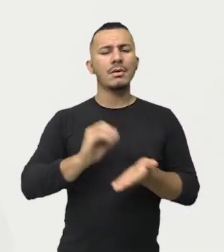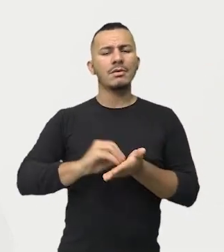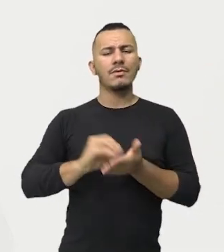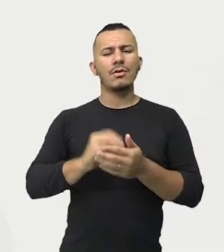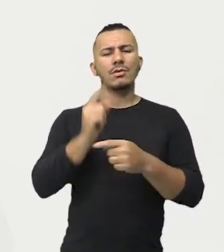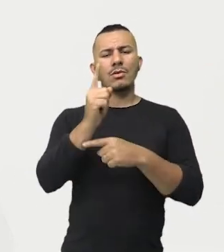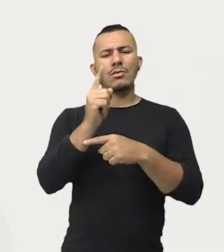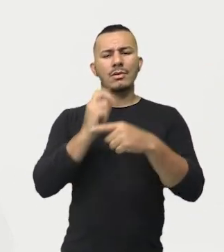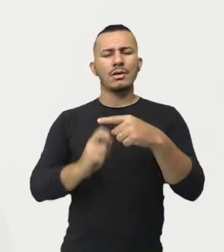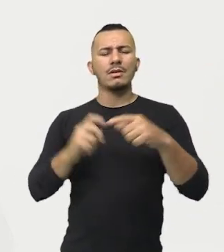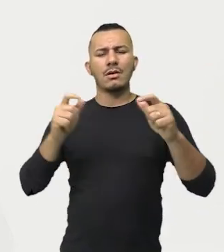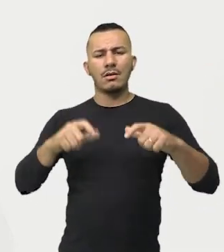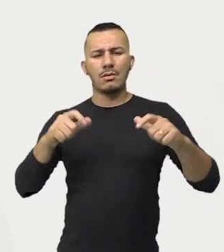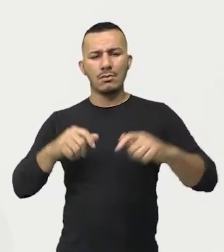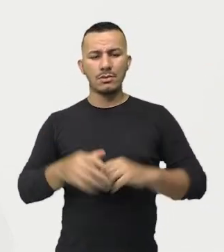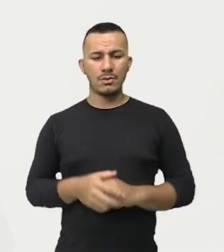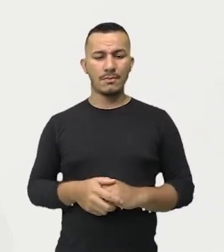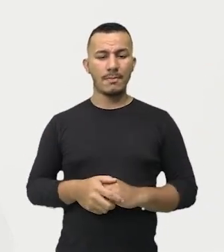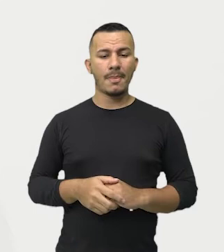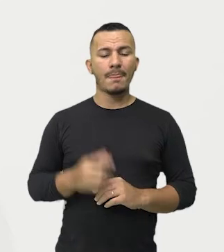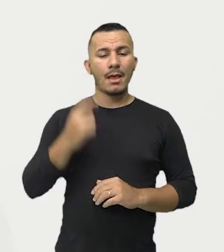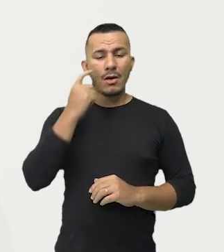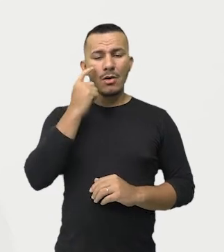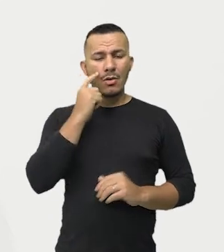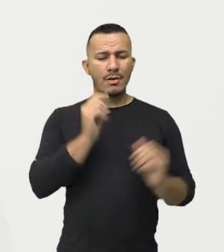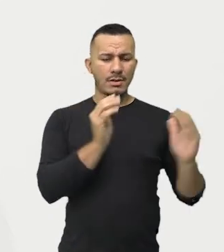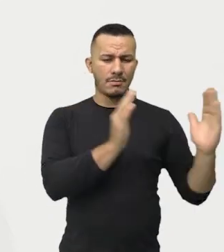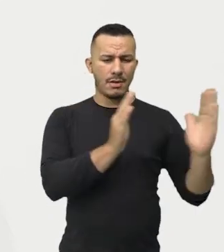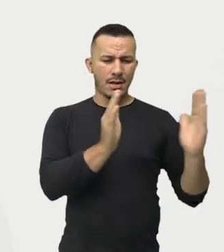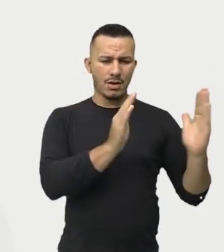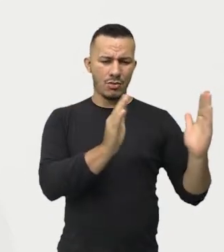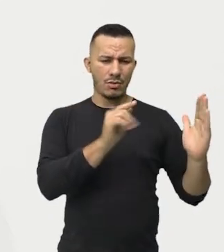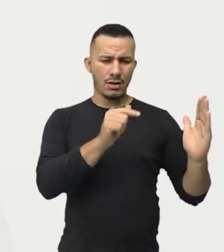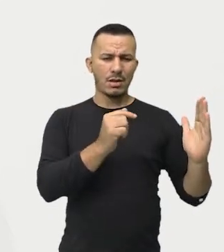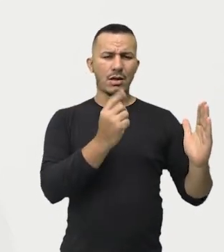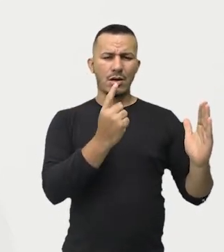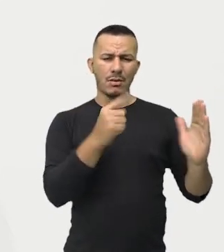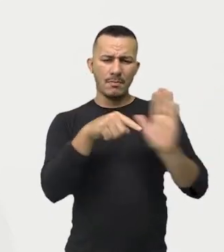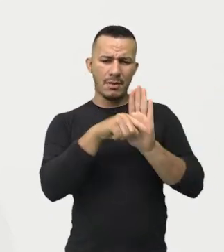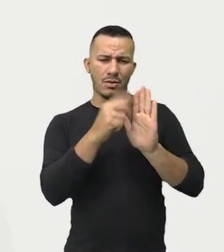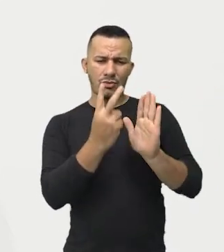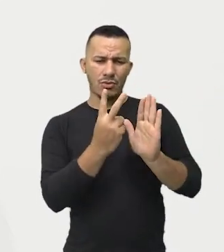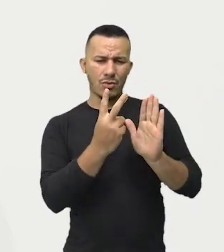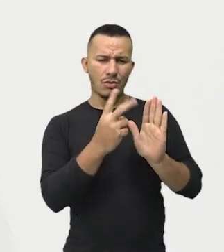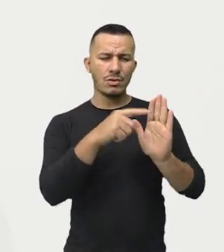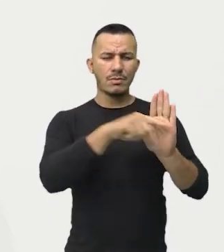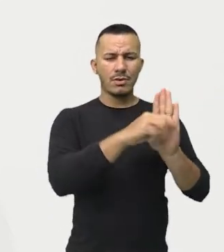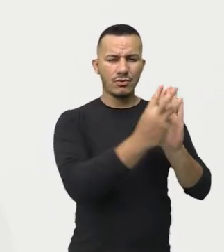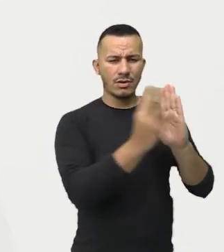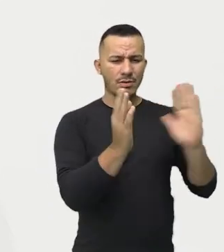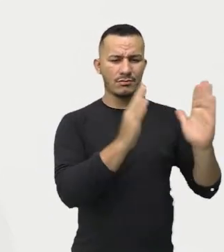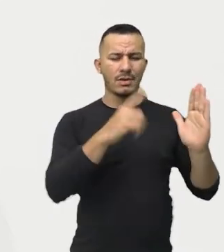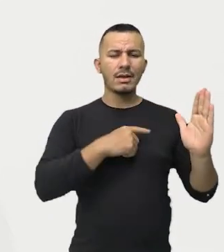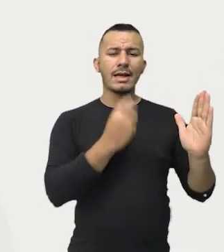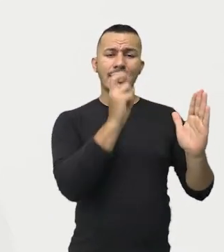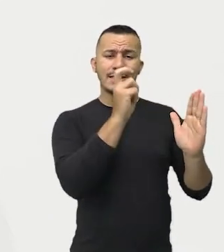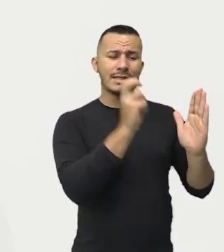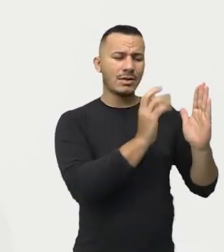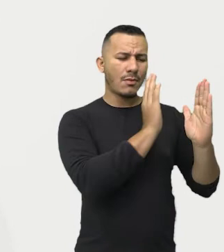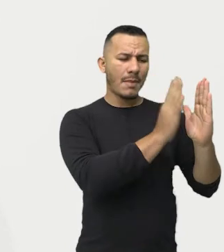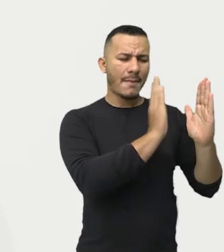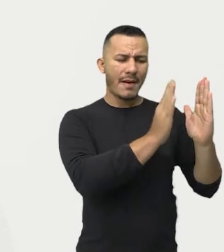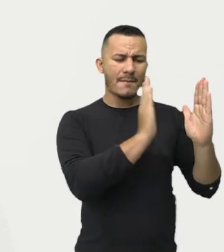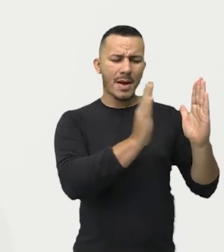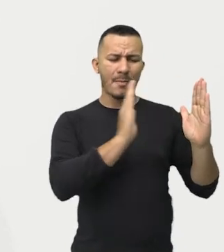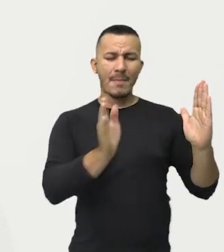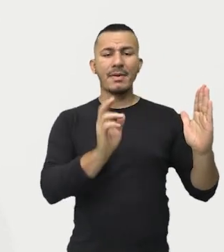1/5. 1/5, pessoal, é a gente pegar esse intervalo, ó, e dividir ele em 5 partes iguais. O professor já dividiu aqui, ó. 1, 2,